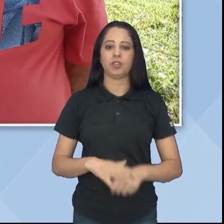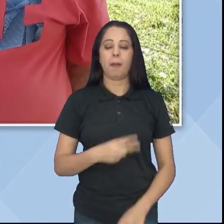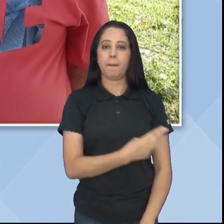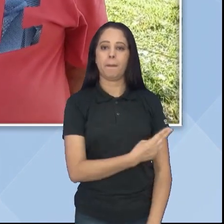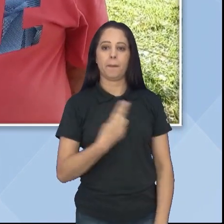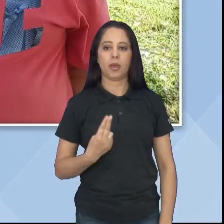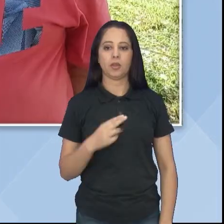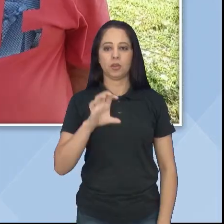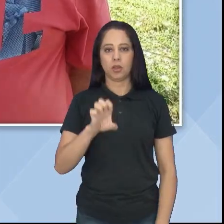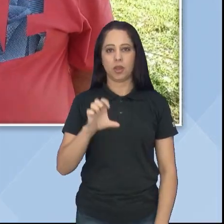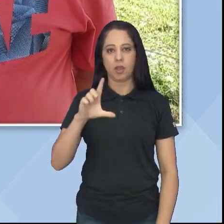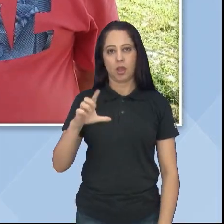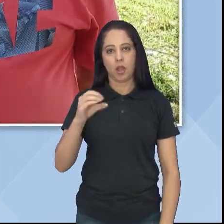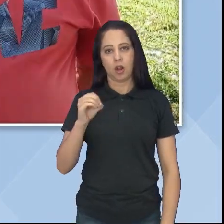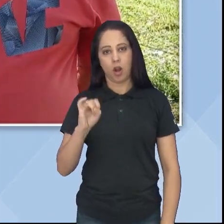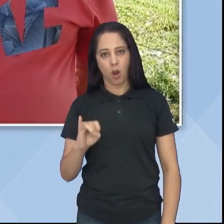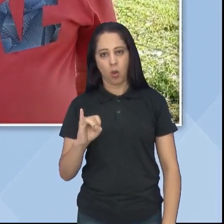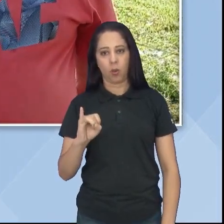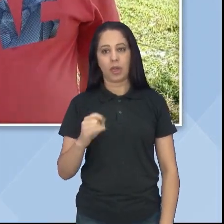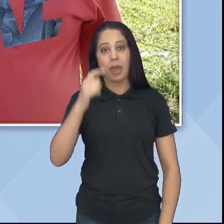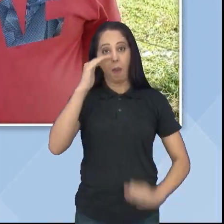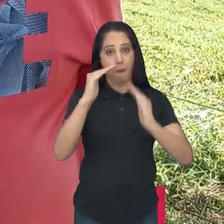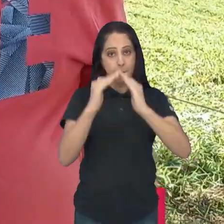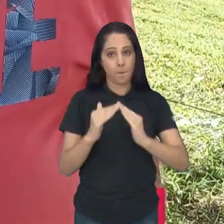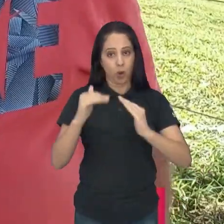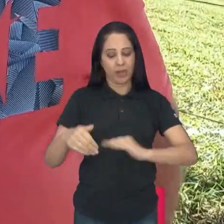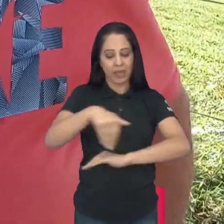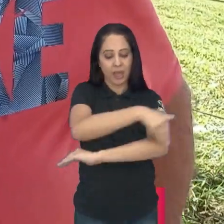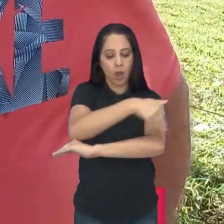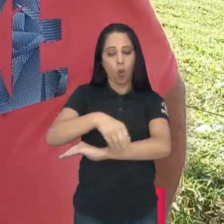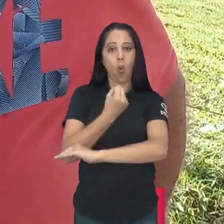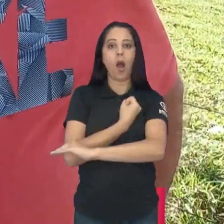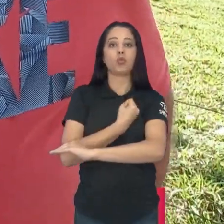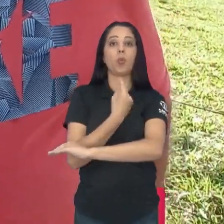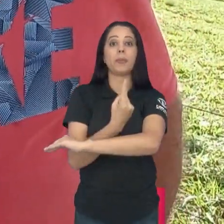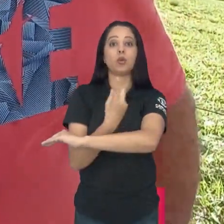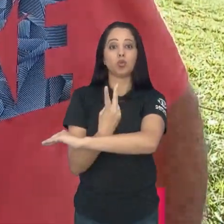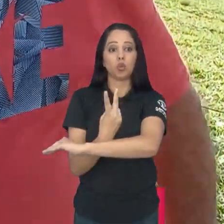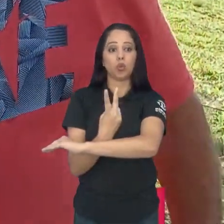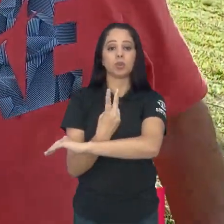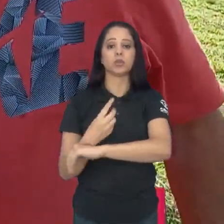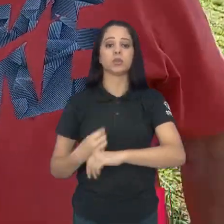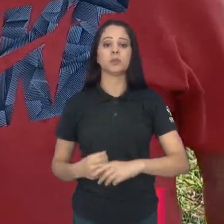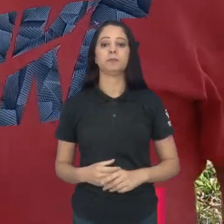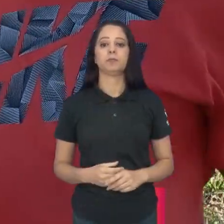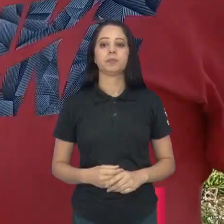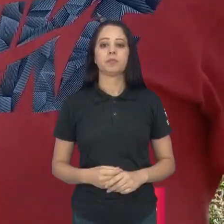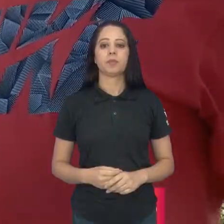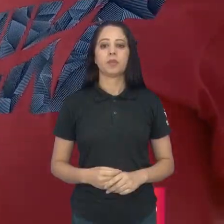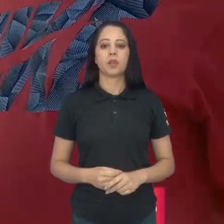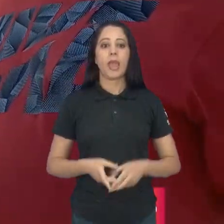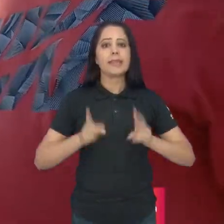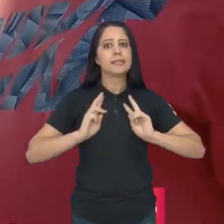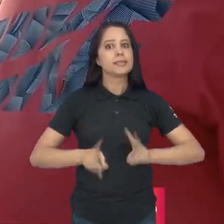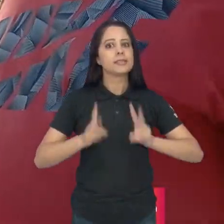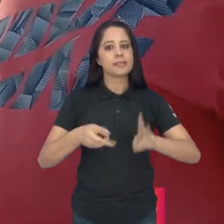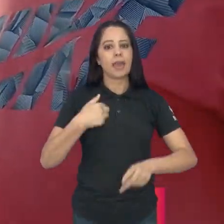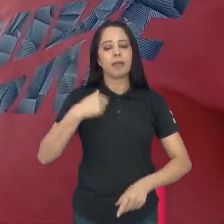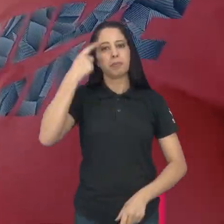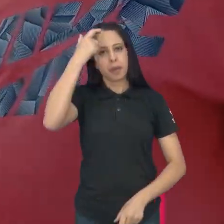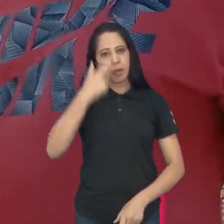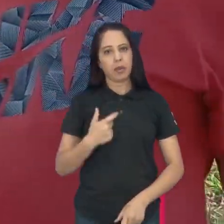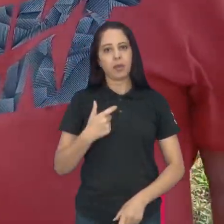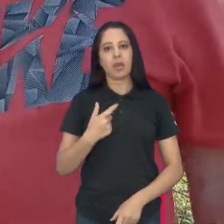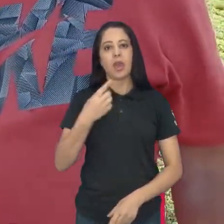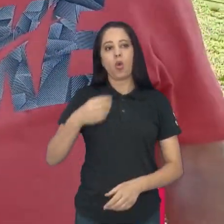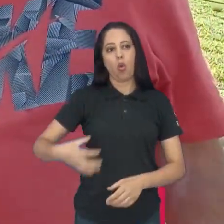nome é Eloy de Castilho. Eu moro aqui na Rua 12. E diariamente eu venho jogar o meu lixo aqui